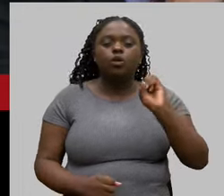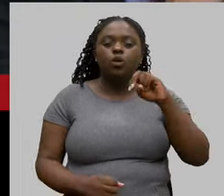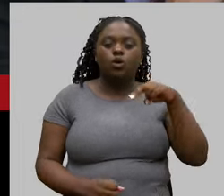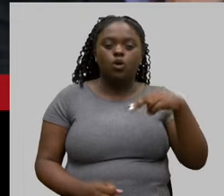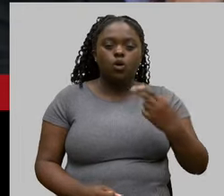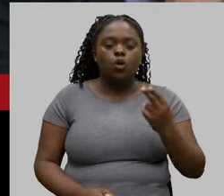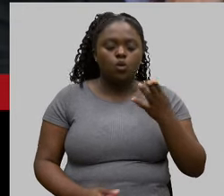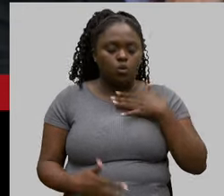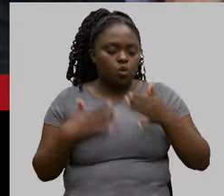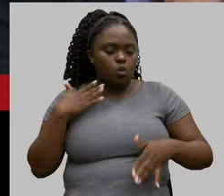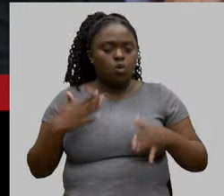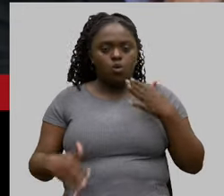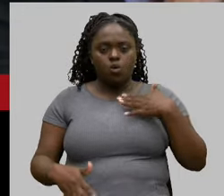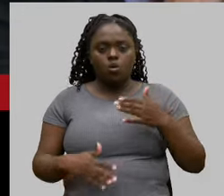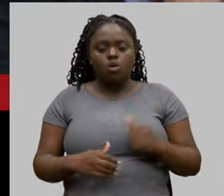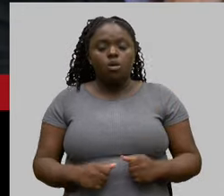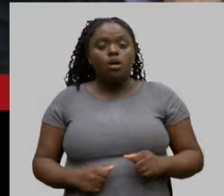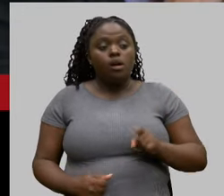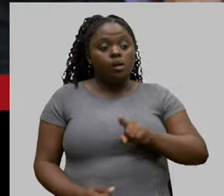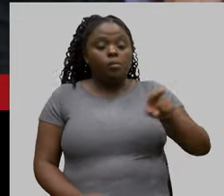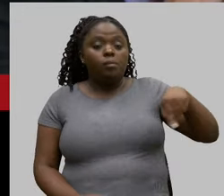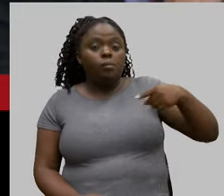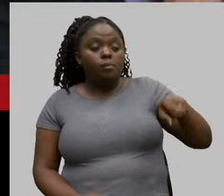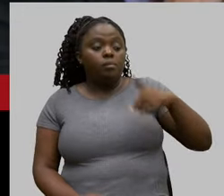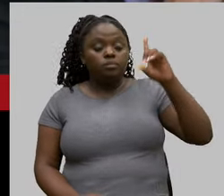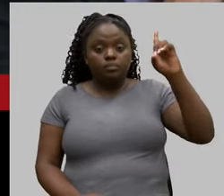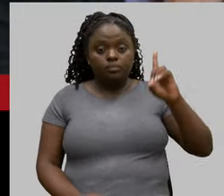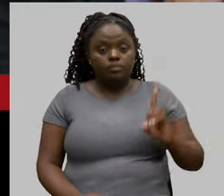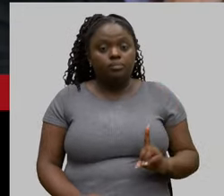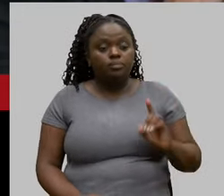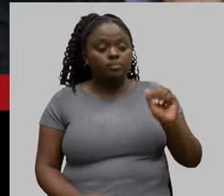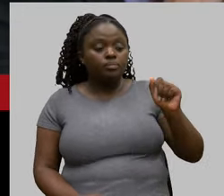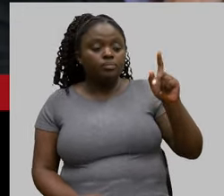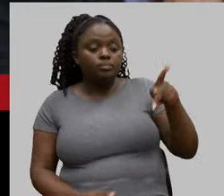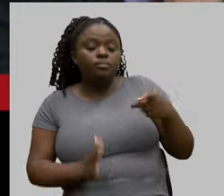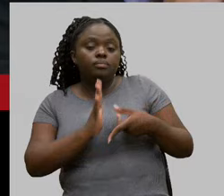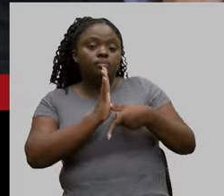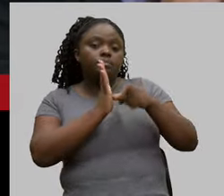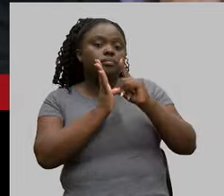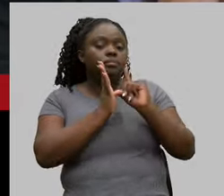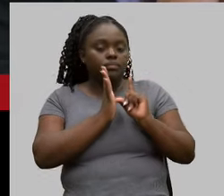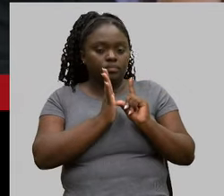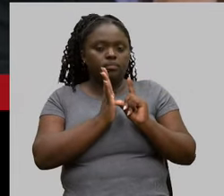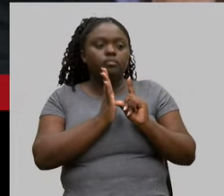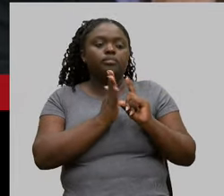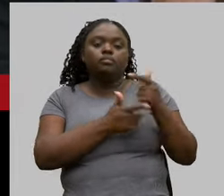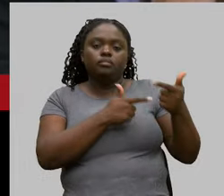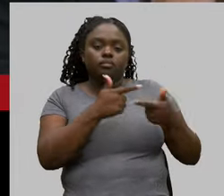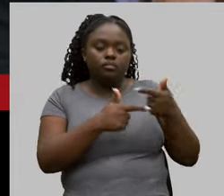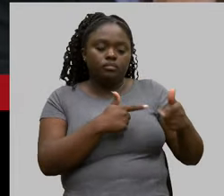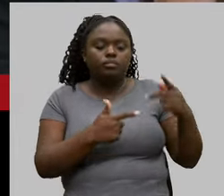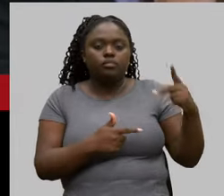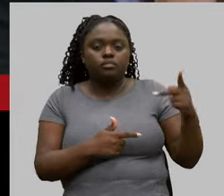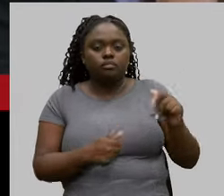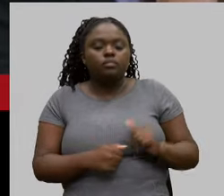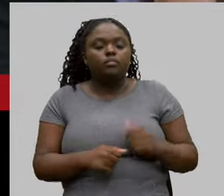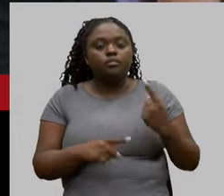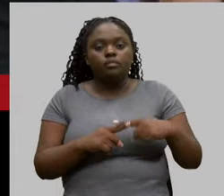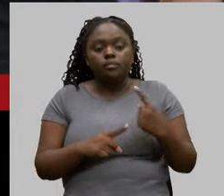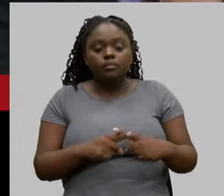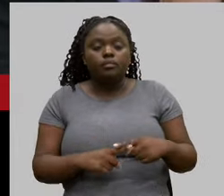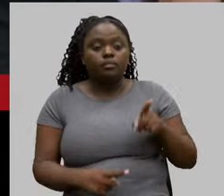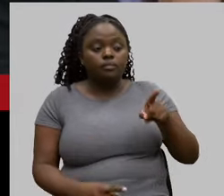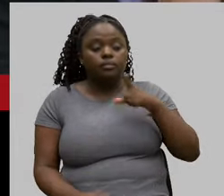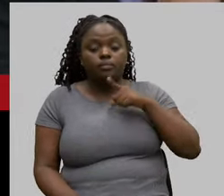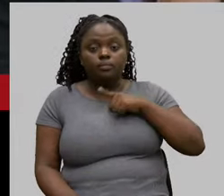né Eles teriam direito de saírem mais cedo de se retirarem mais cedo daquela atividade justamente porque ele tem um